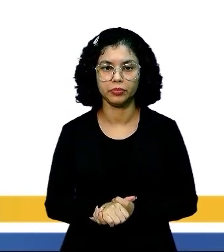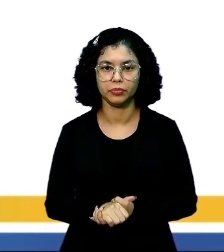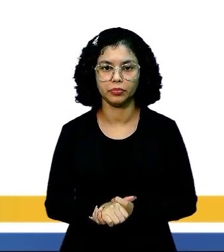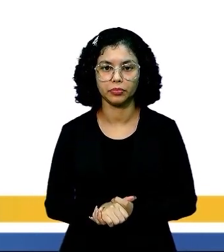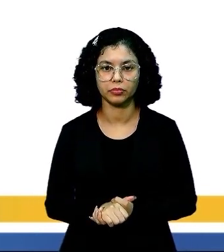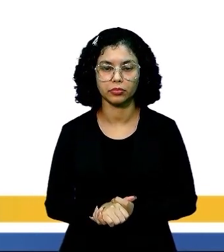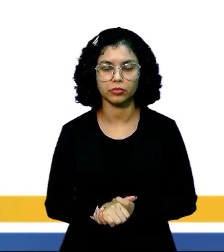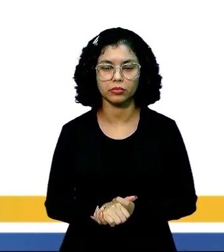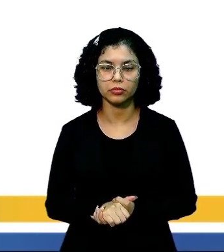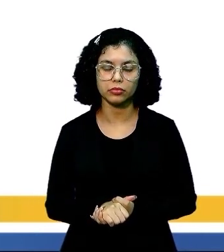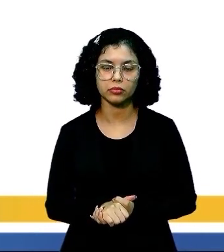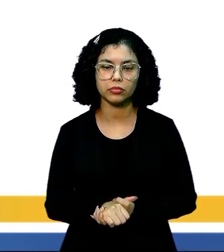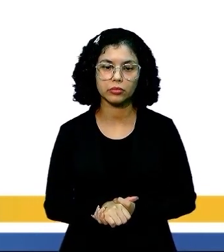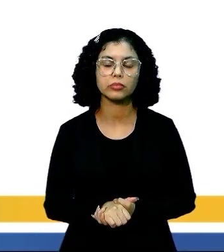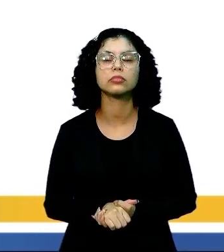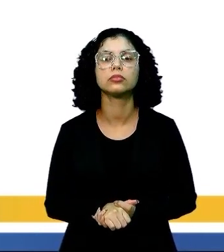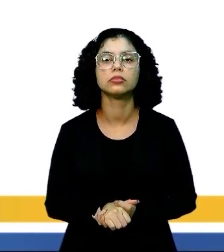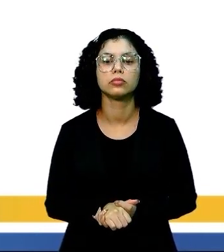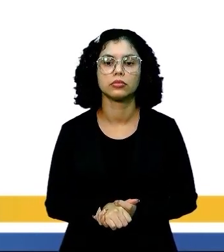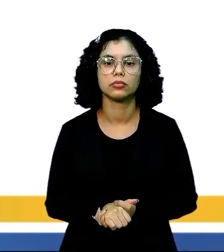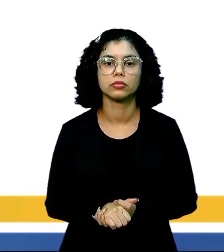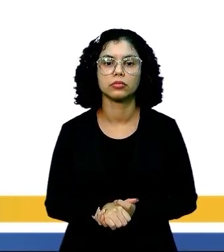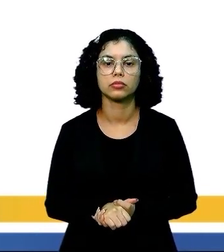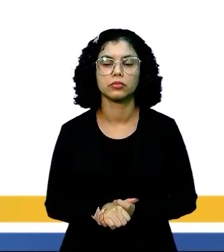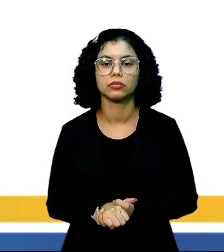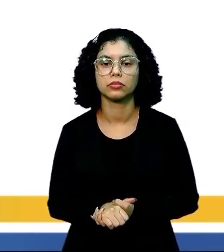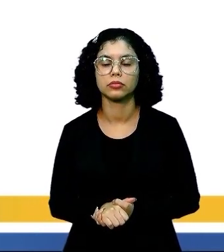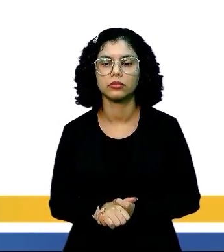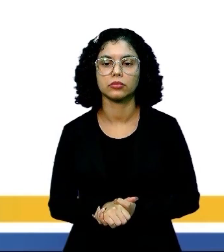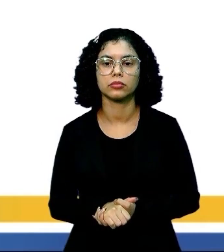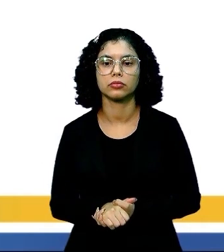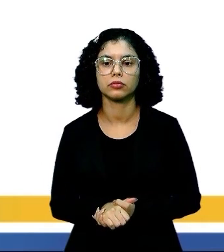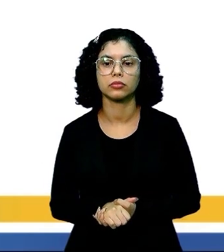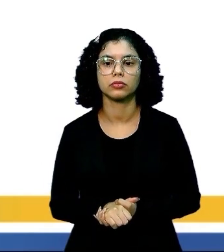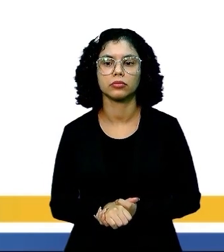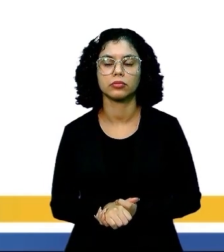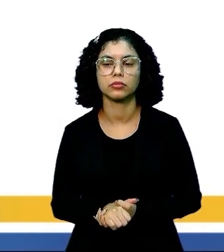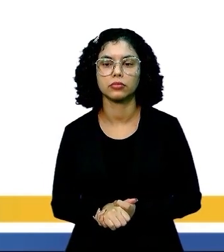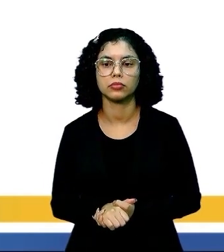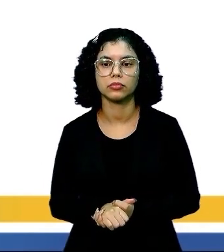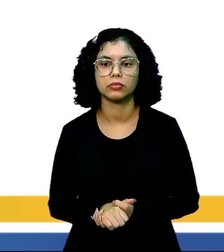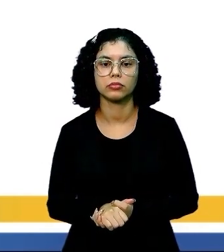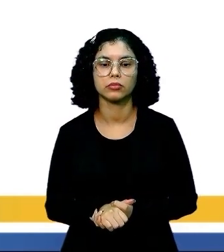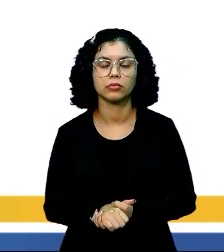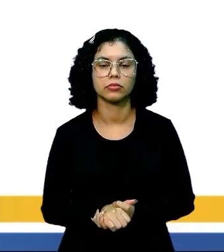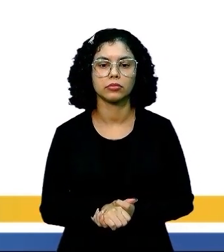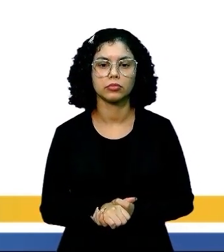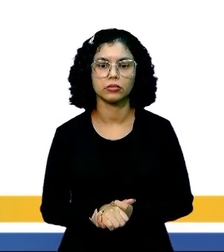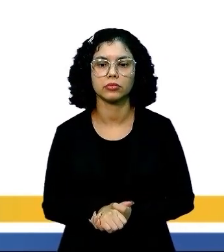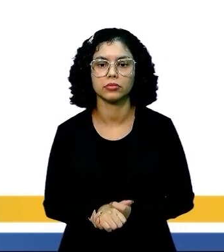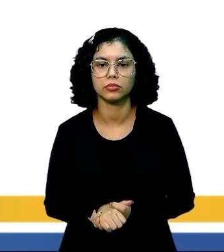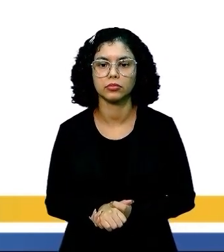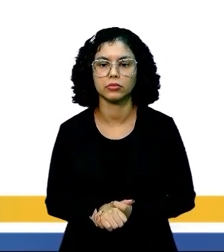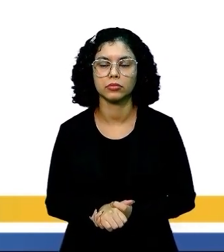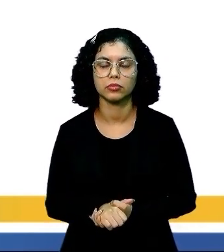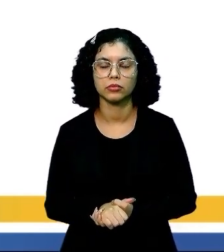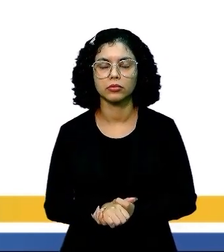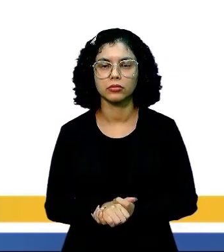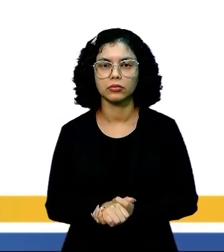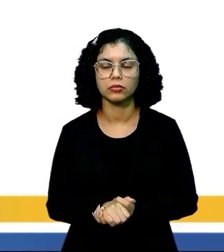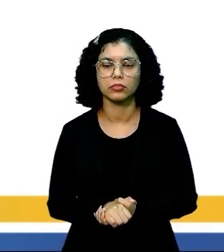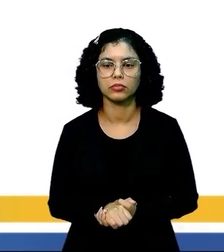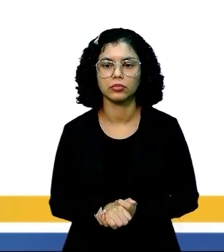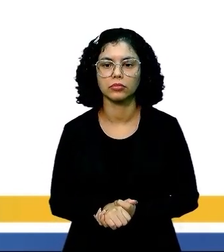milenio ou incluso Y. Nasceram e cresceram na era de rápido desenvolvimento da nova tecnologia e quase não recordam como